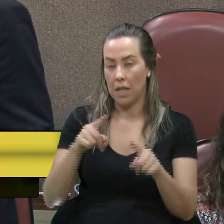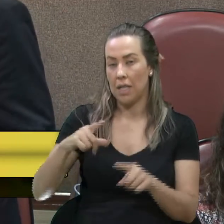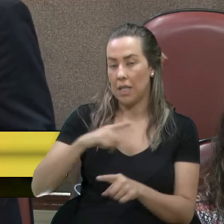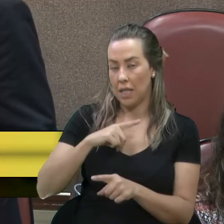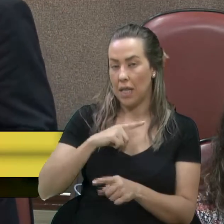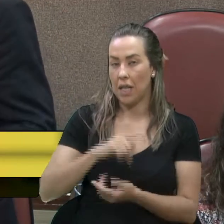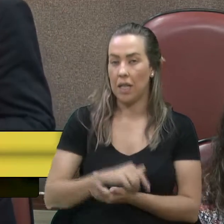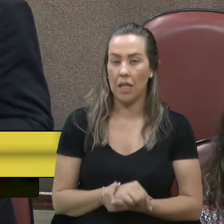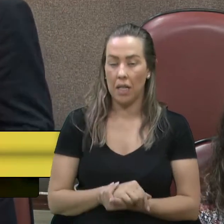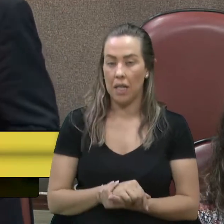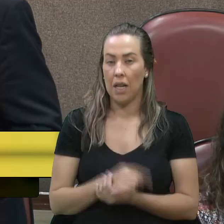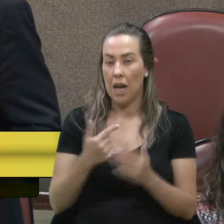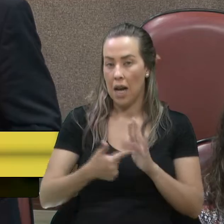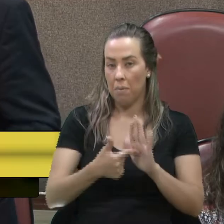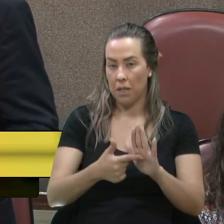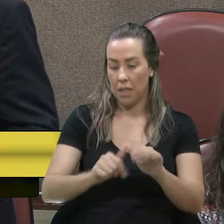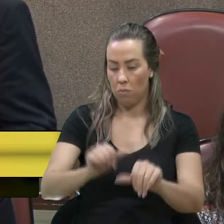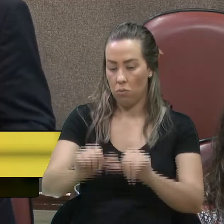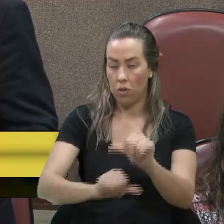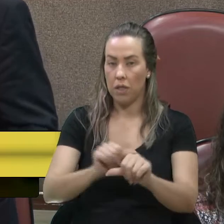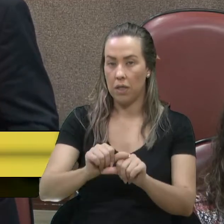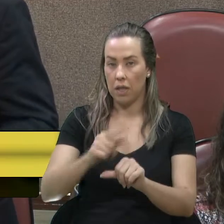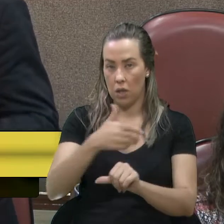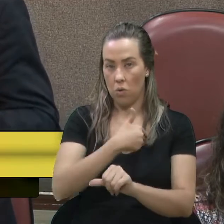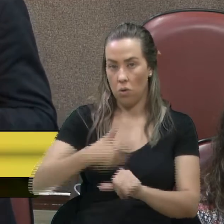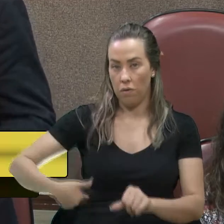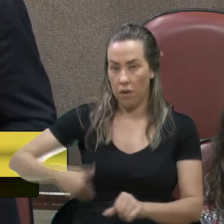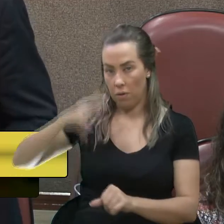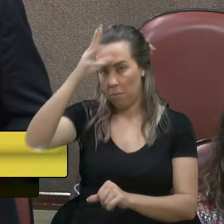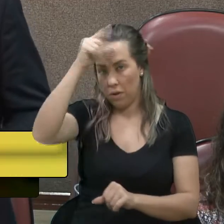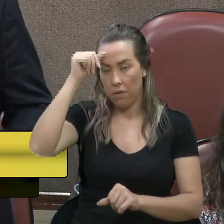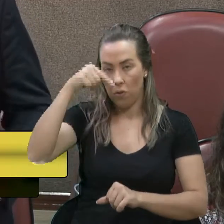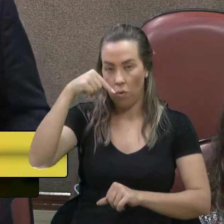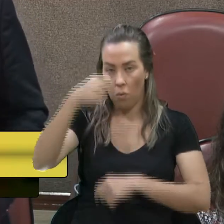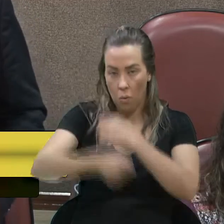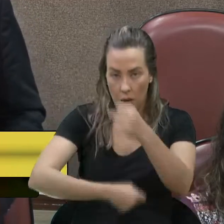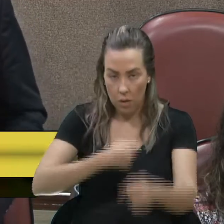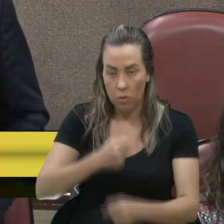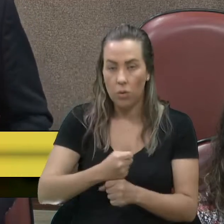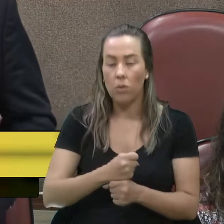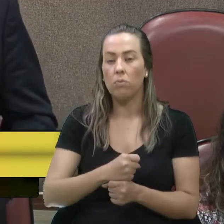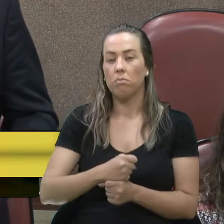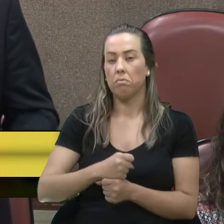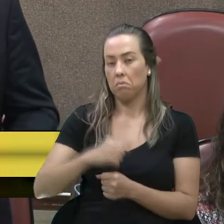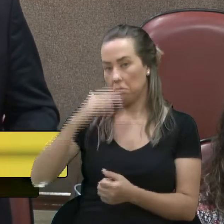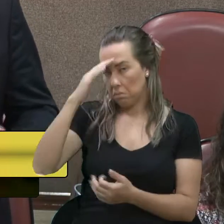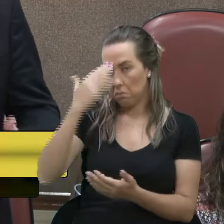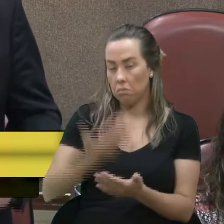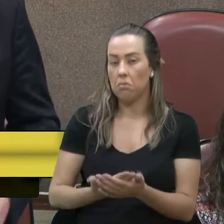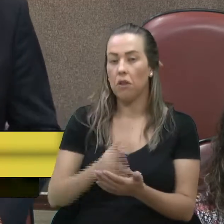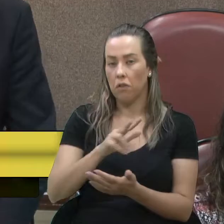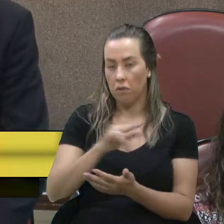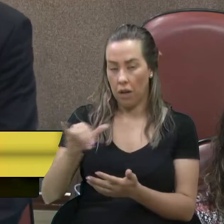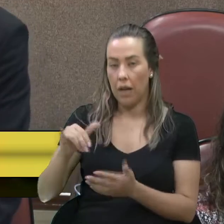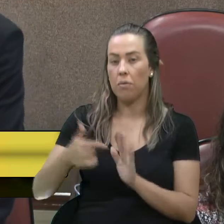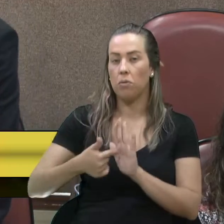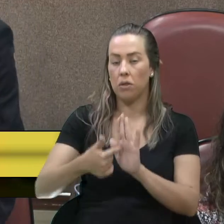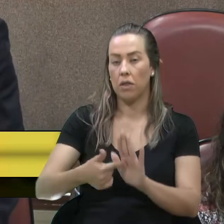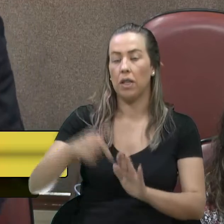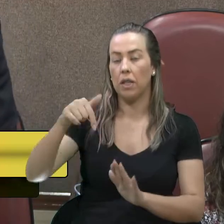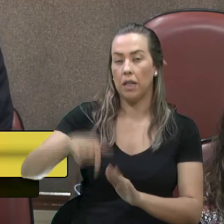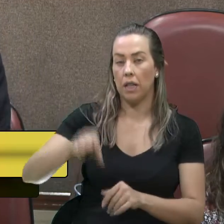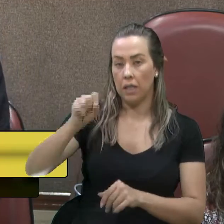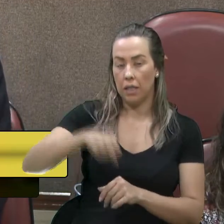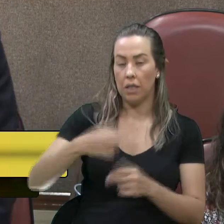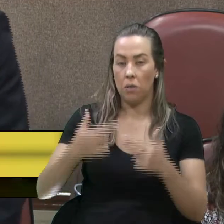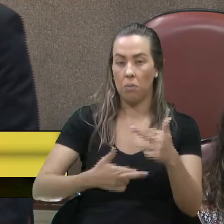que apresentar mudanças. E o governo municipal, no próximo ano, com certeza, vai trazer a essa casa